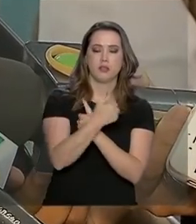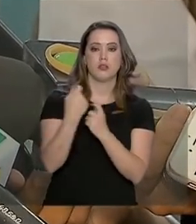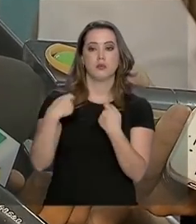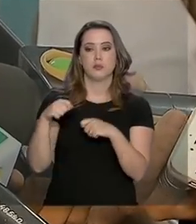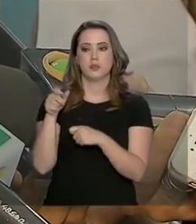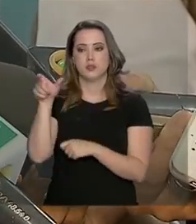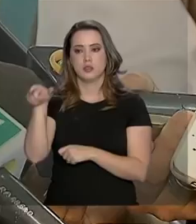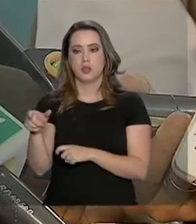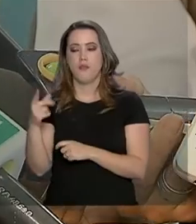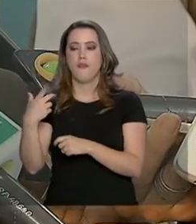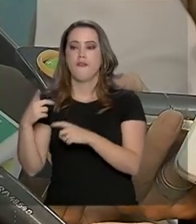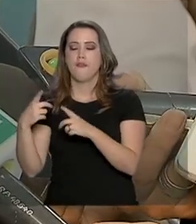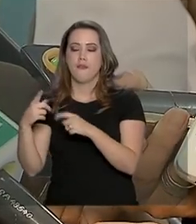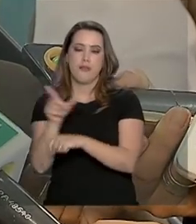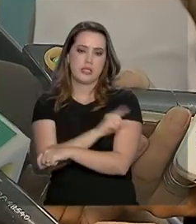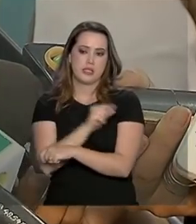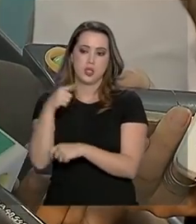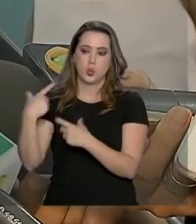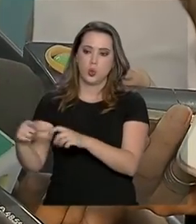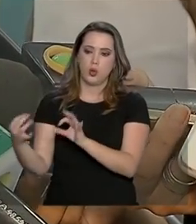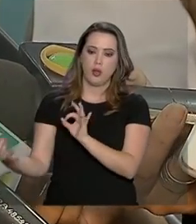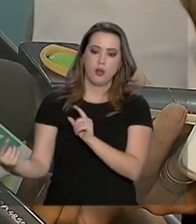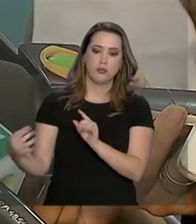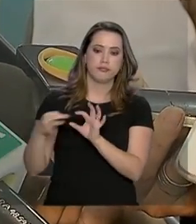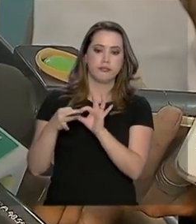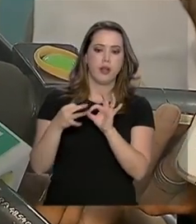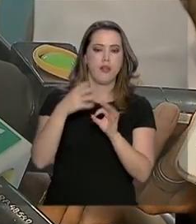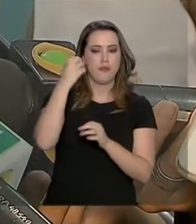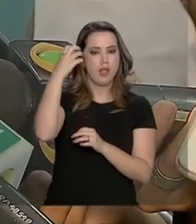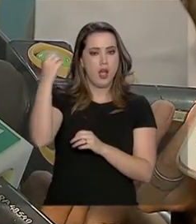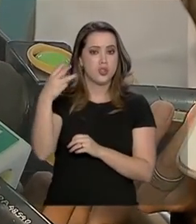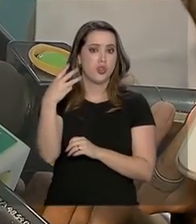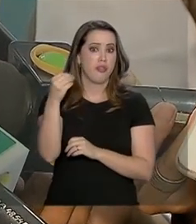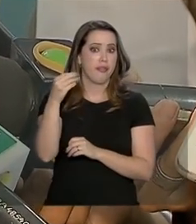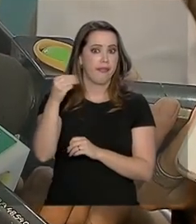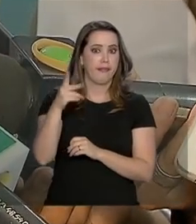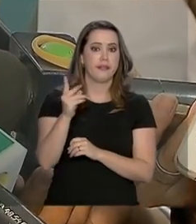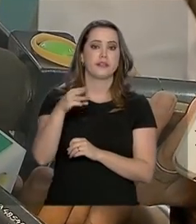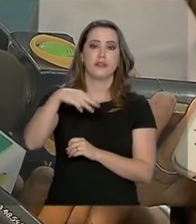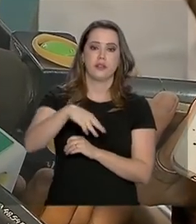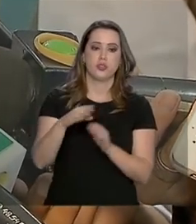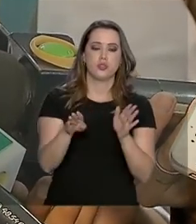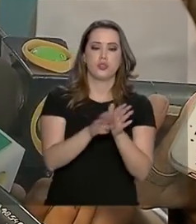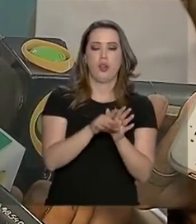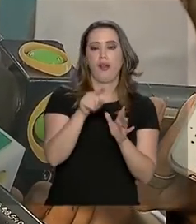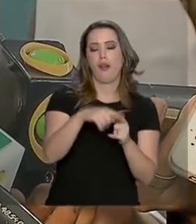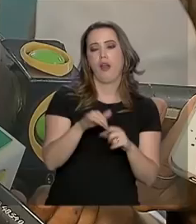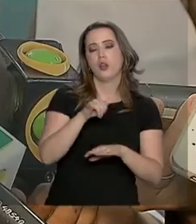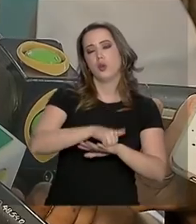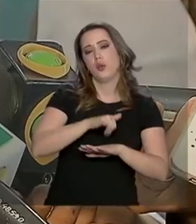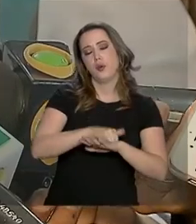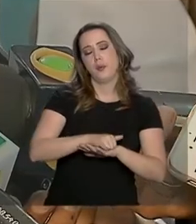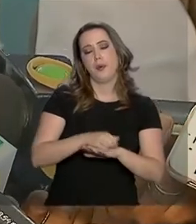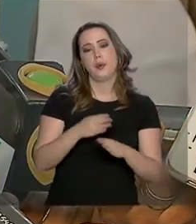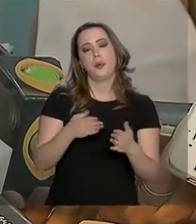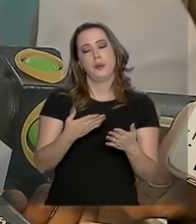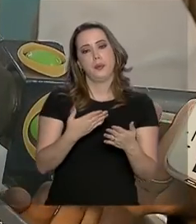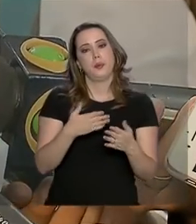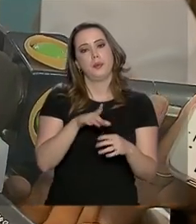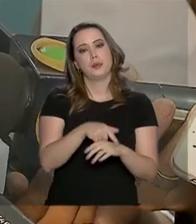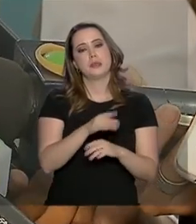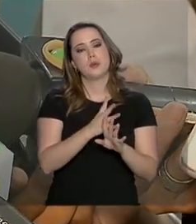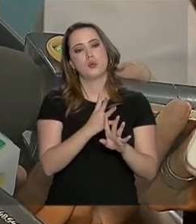ser vacinada no teu município, andar 300, 400 quilômetros, chegar no aeroporto, pegar uma filinha, que são 2 mil por